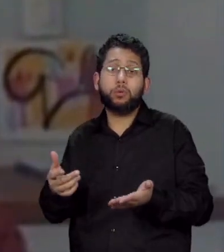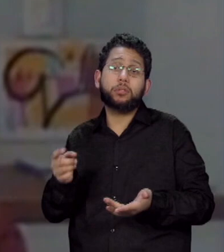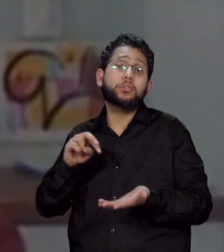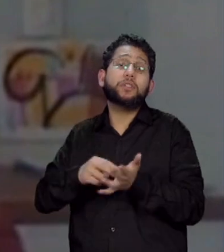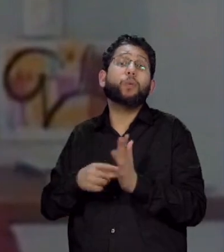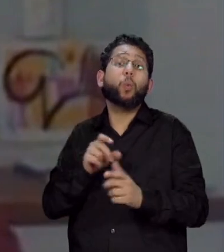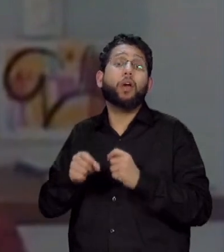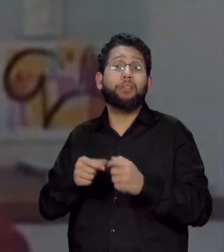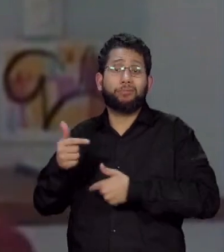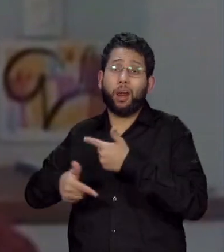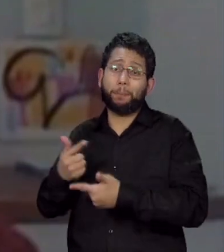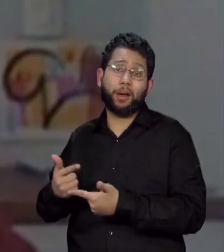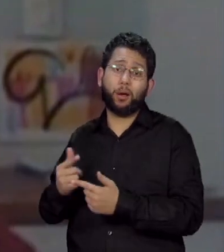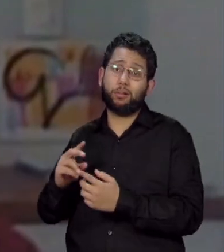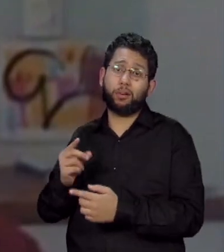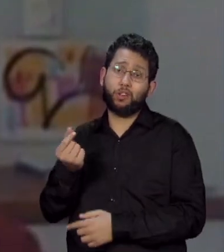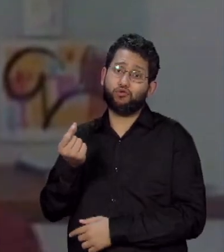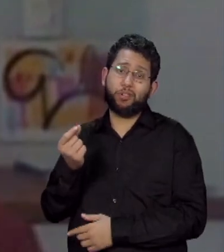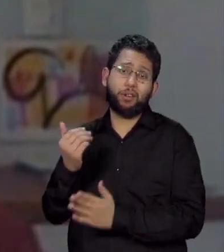dessas obras.